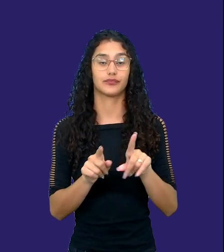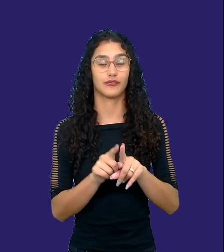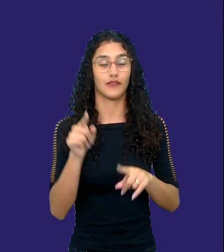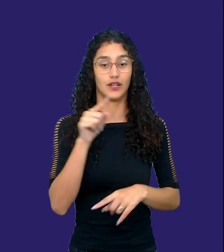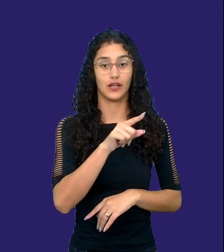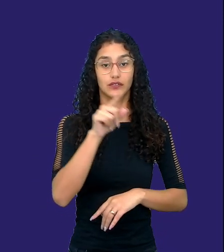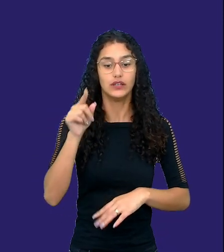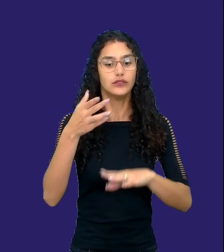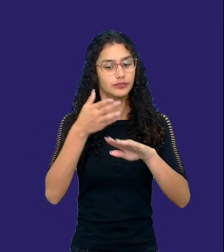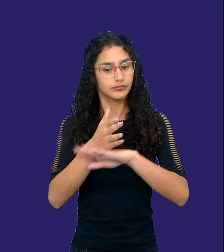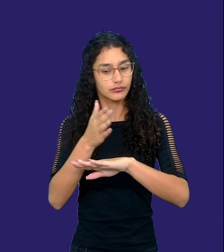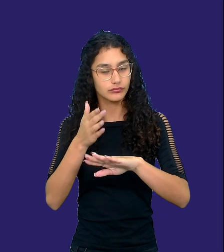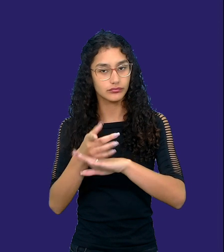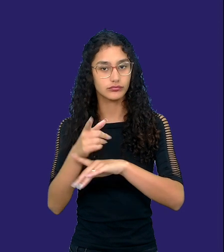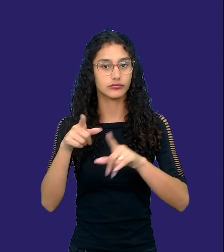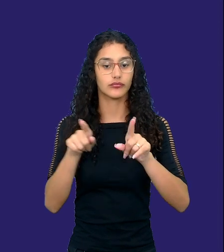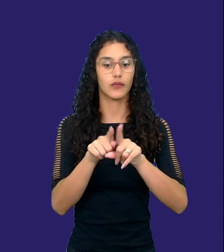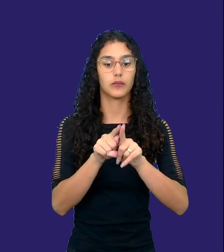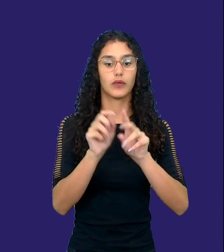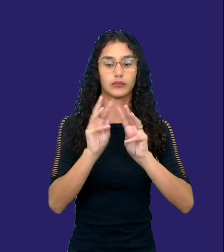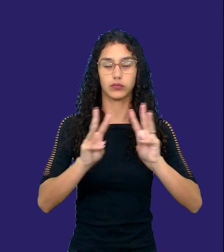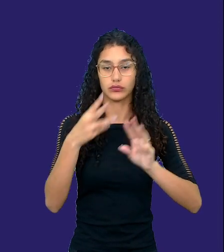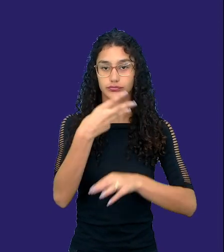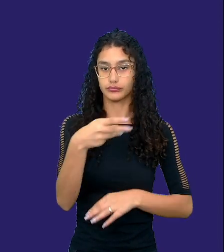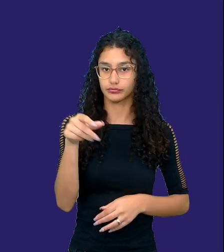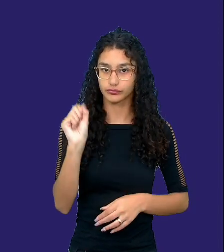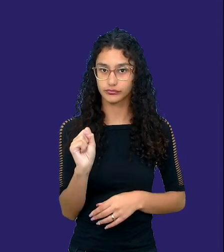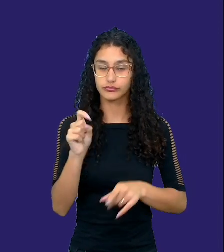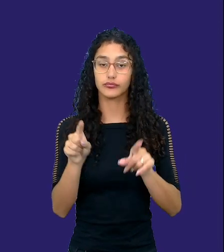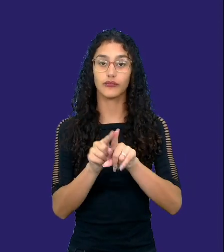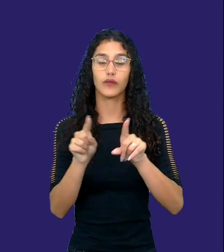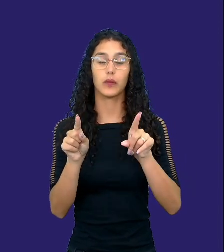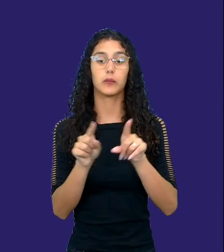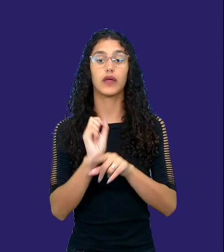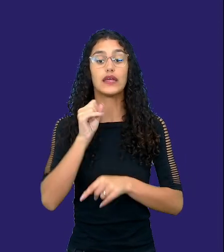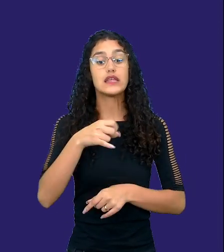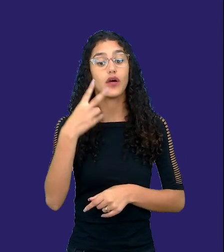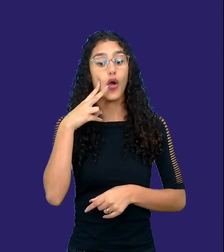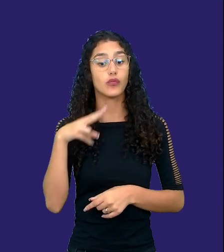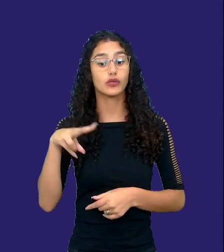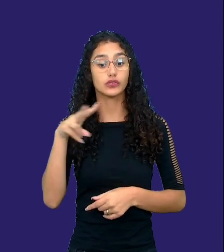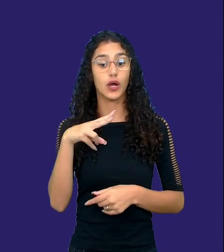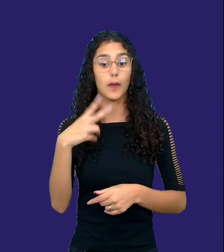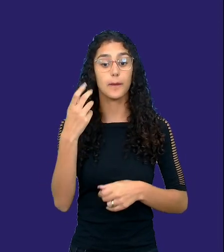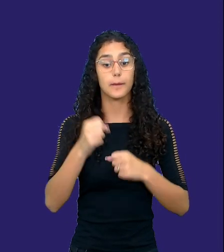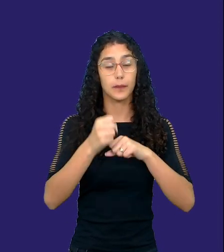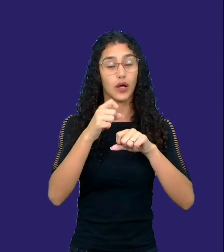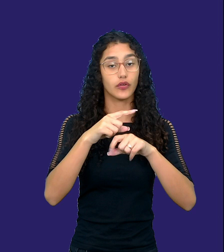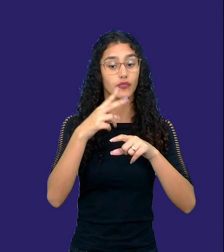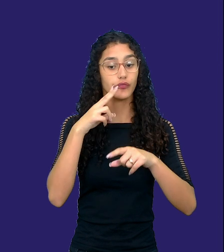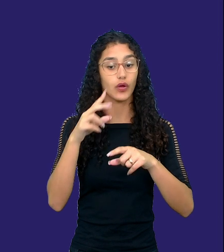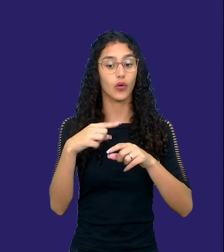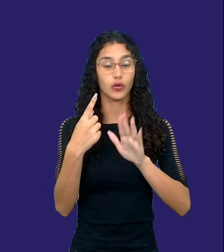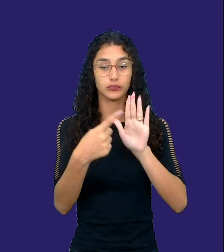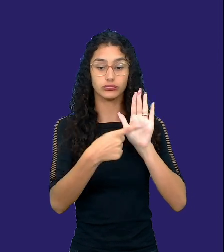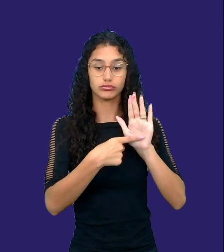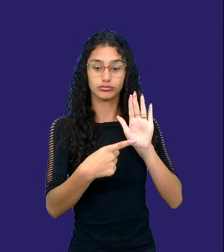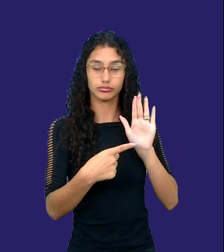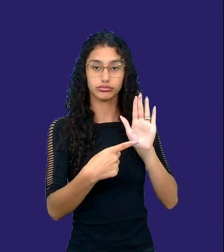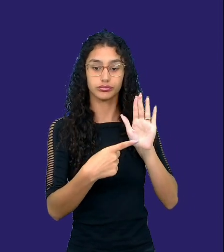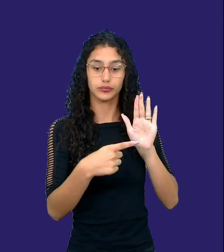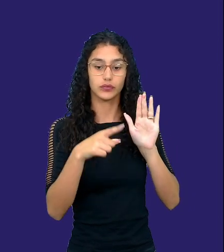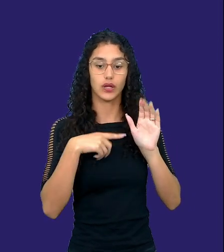vocês acessem lá a página da EFAP. Aqui também, se vocês visualizarem aqui, vocês podem ver que quando eu clico